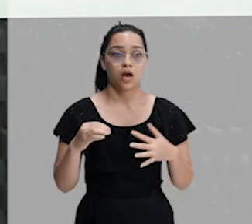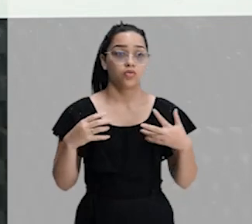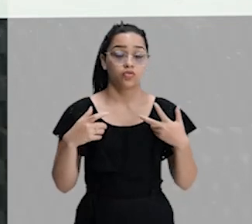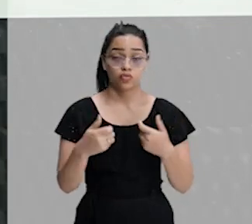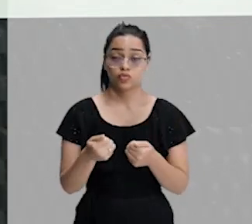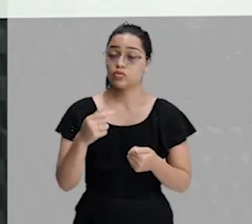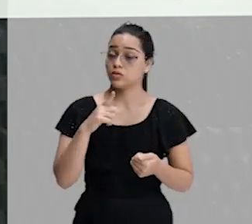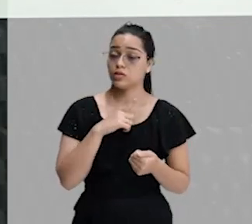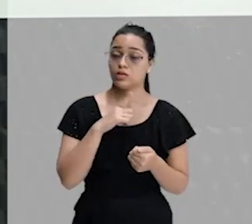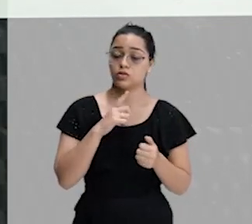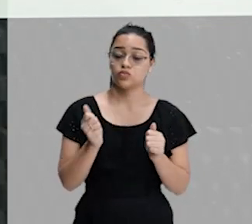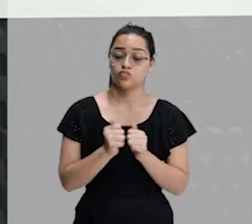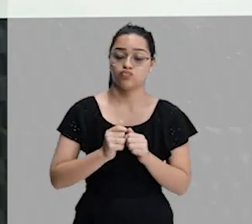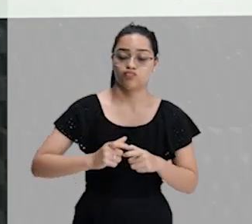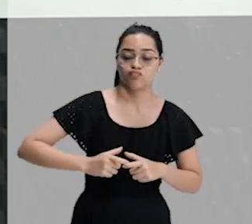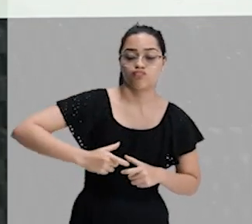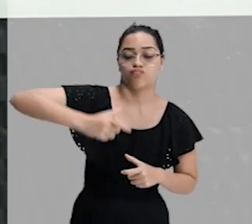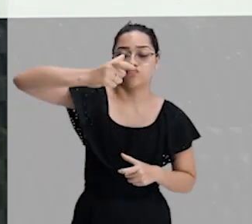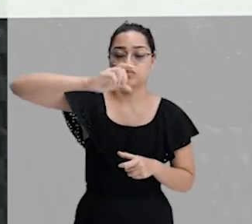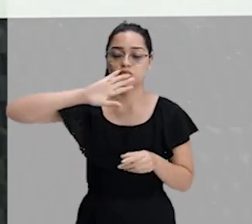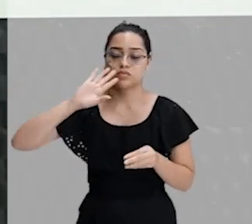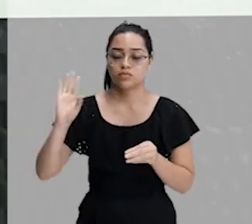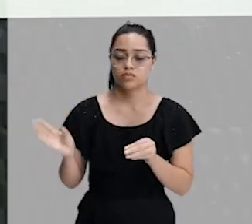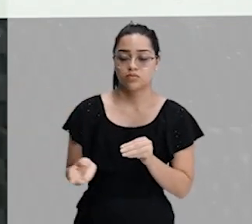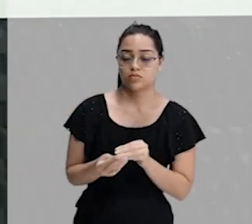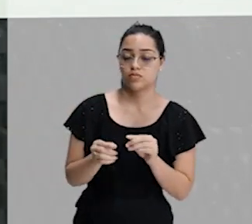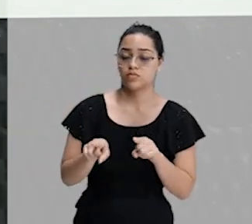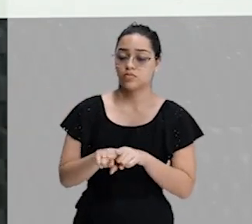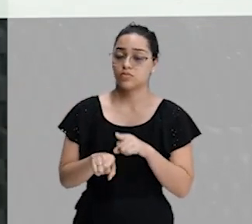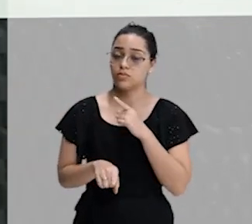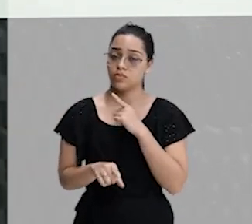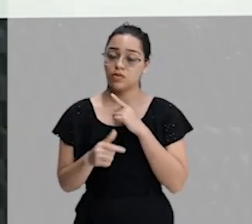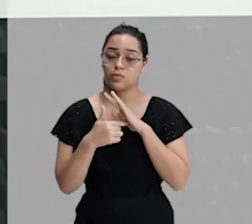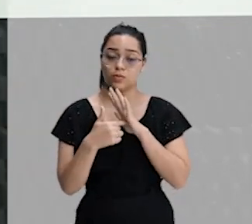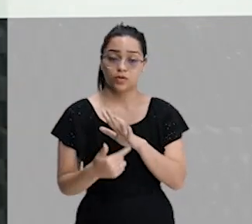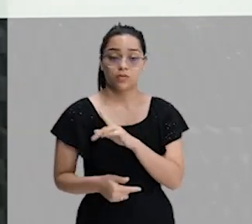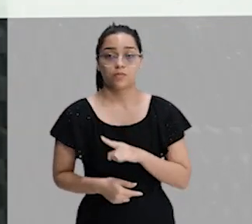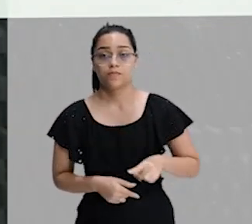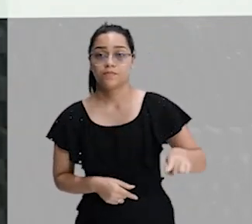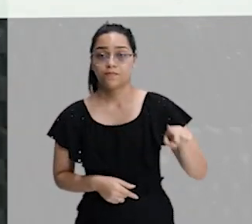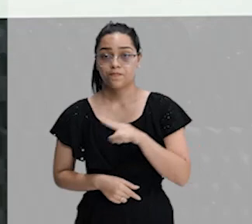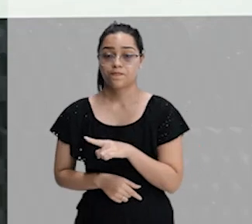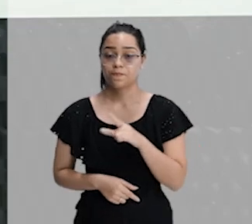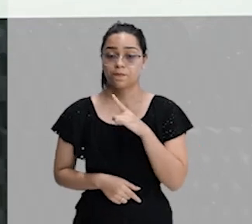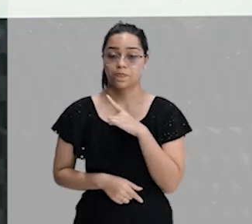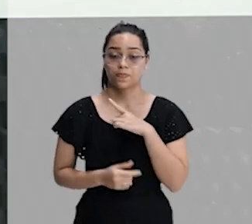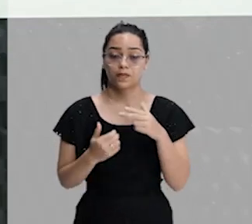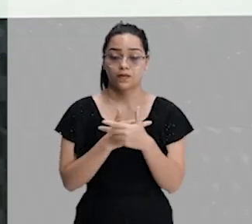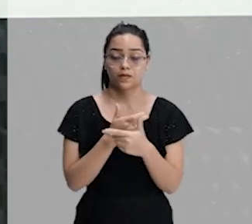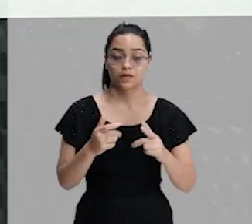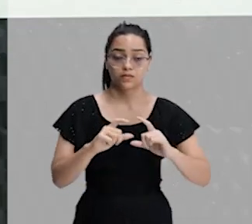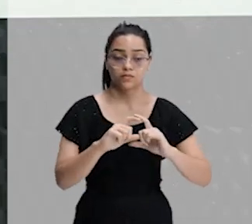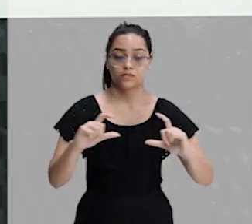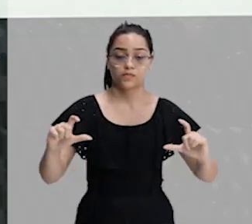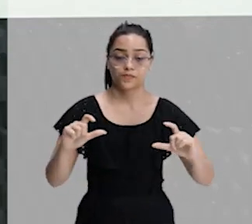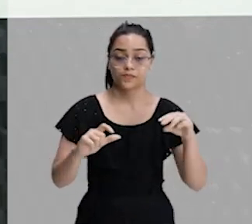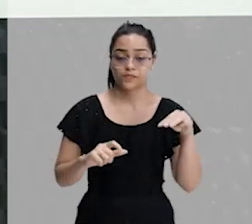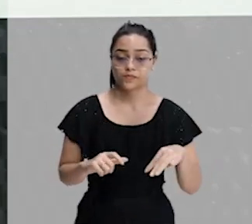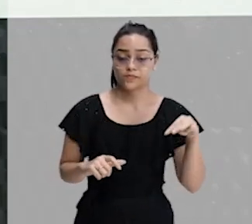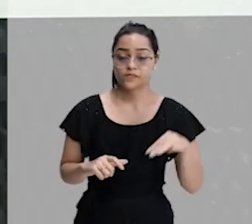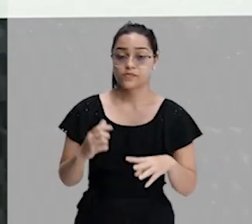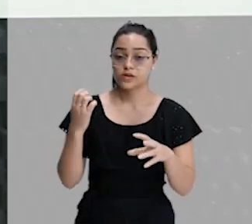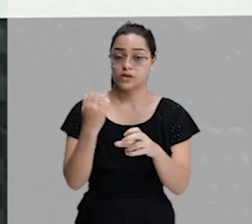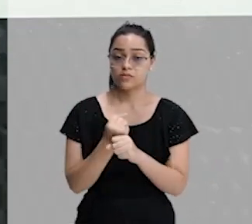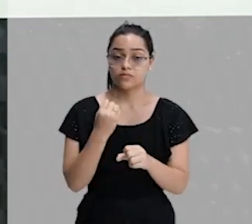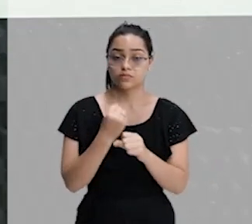que compõem o cilindro. Tá? Vimos também aqui, demonstramos para vocês as fórmulas matemáticas que